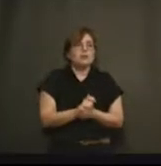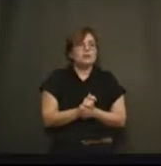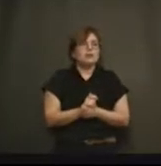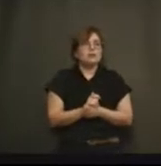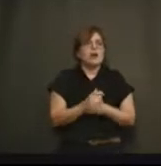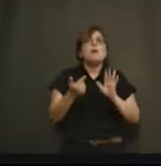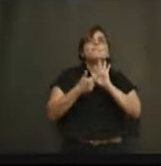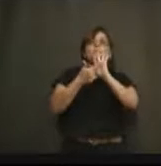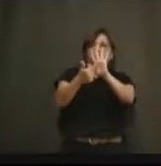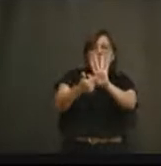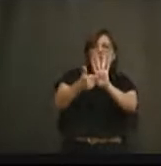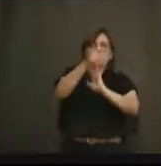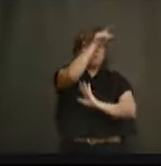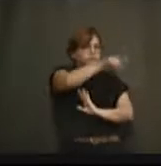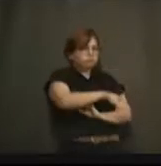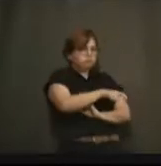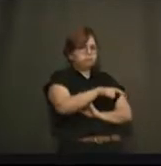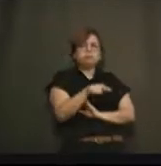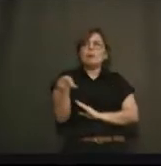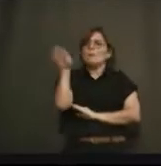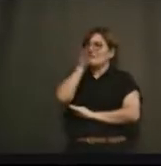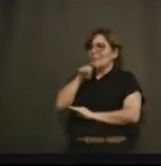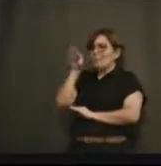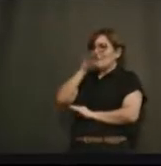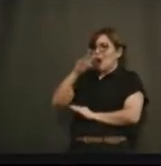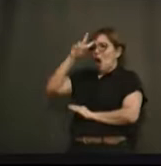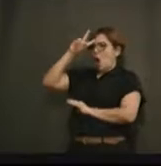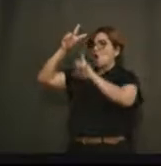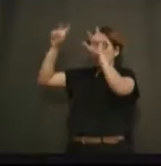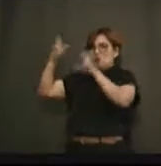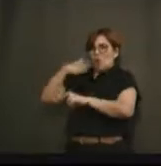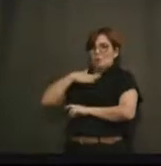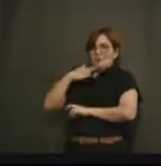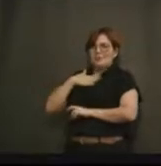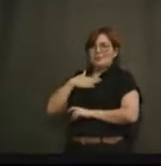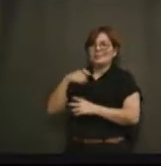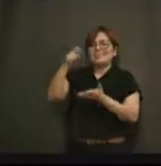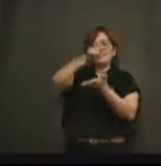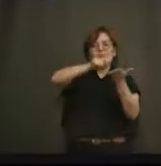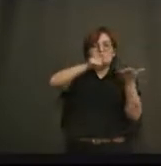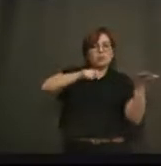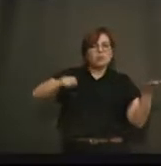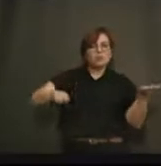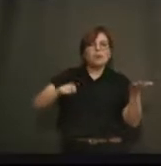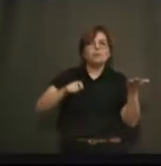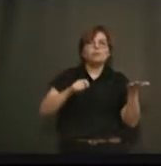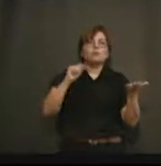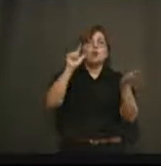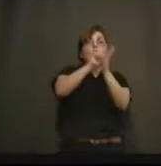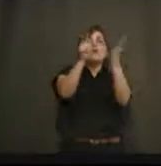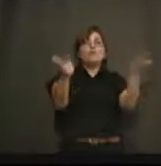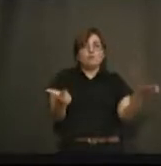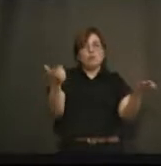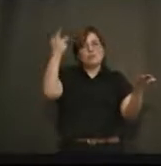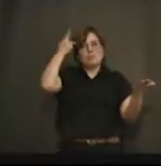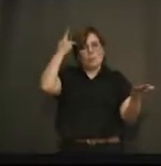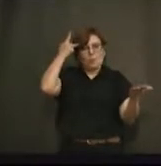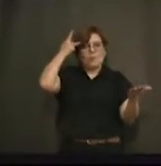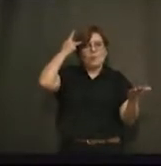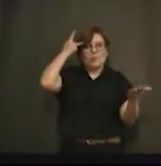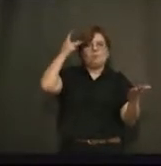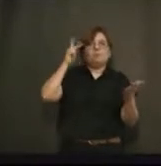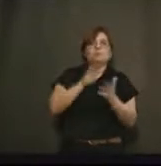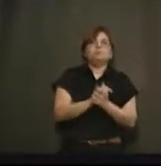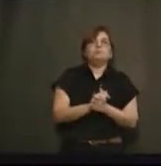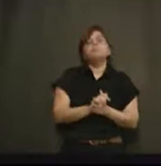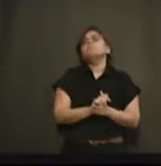que me foi feita ao início, que eu agradeço, é que eu escrevo na Folha de São Paulo. Um desses dias,